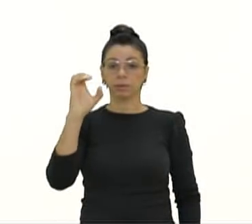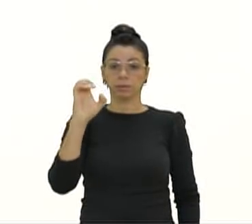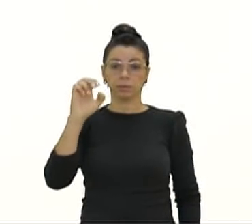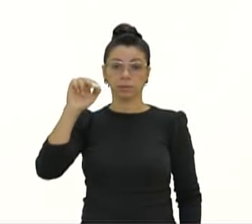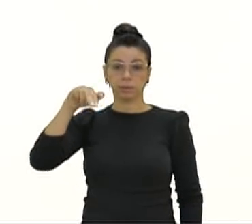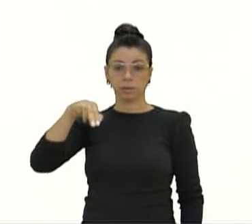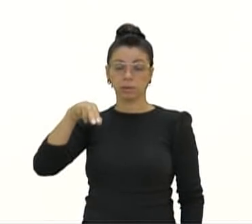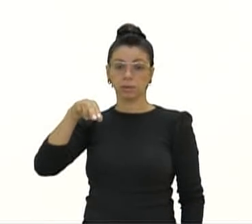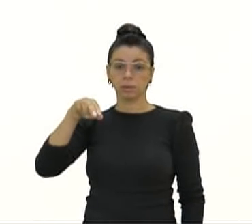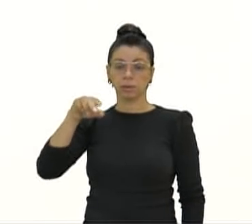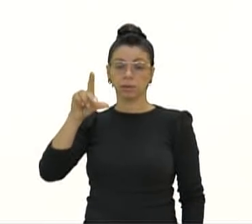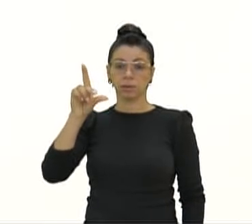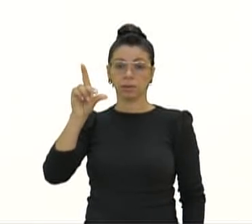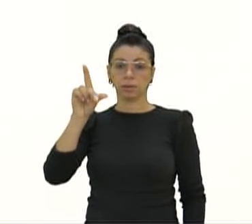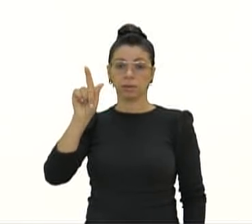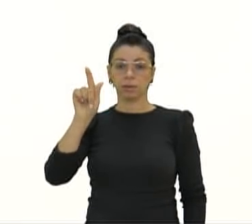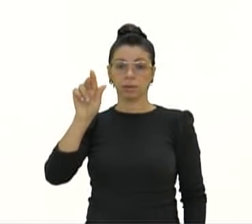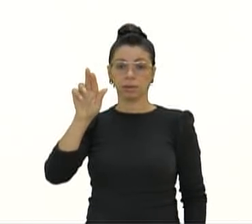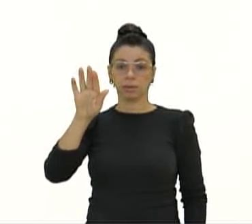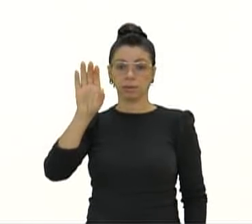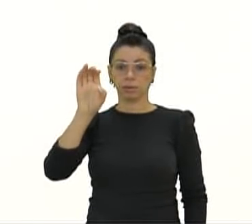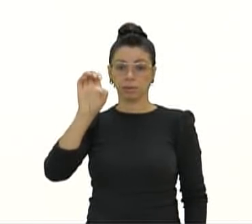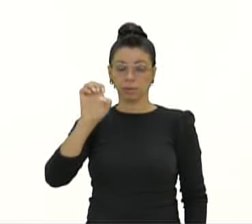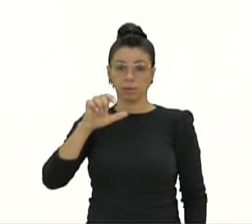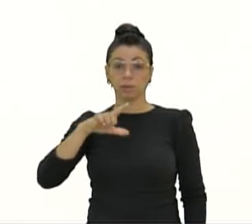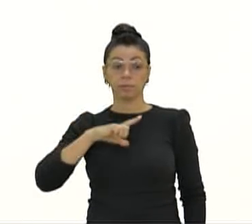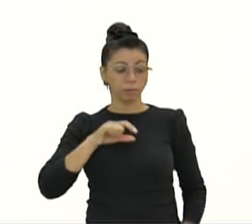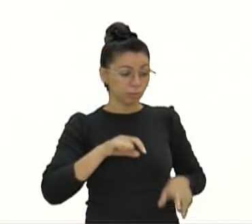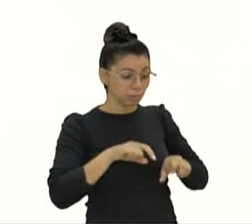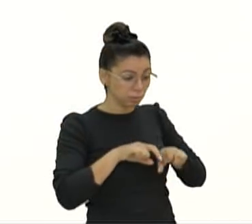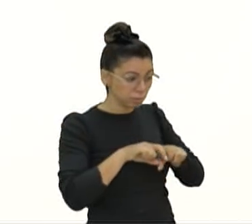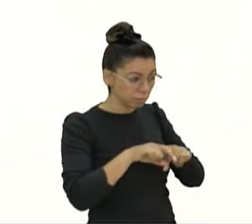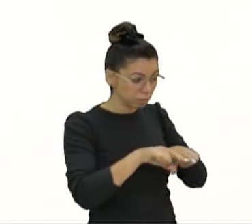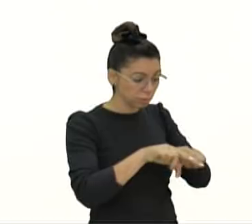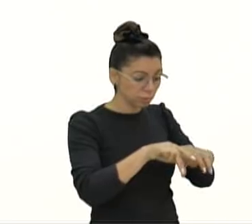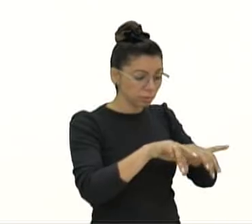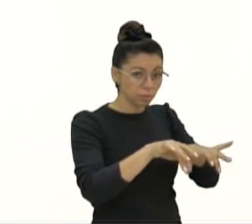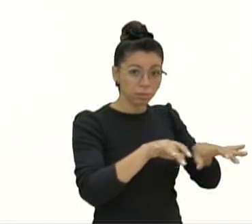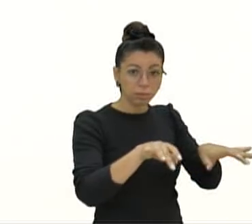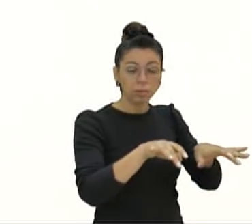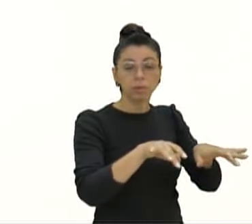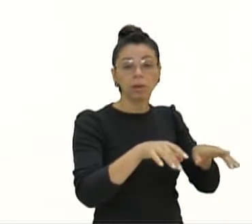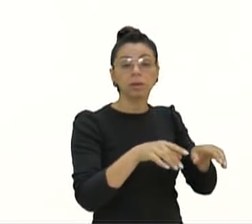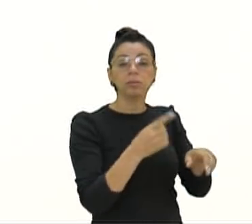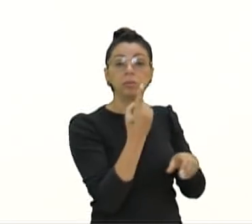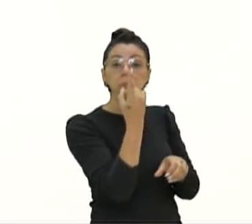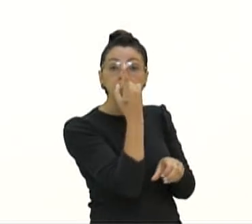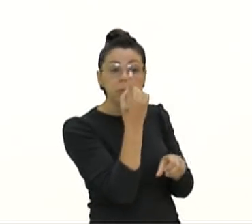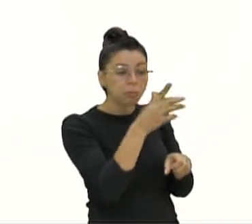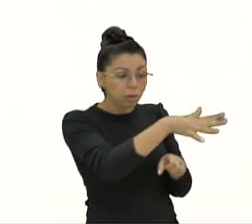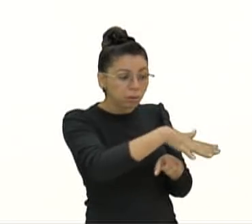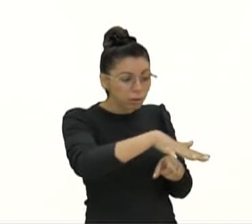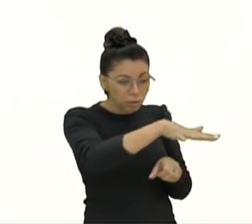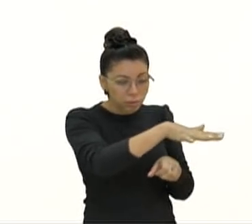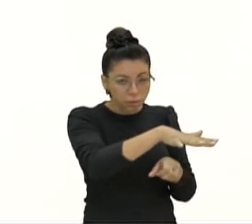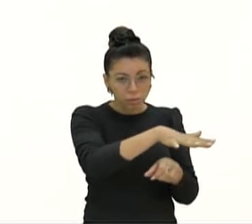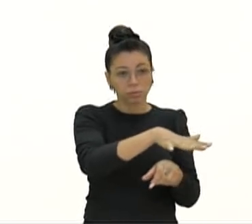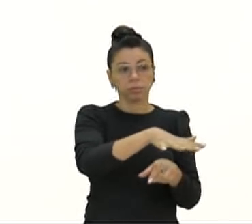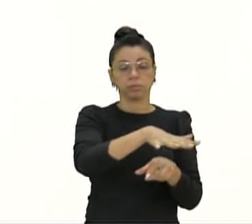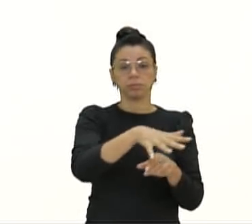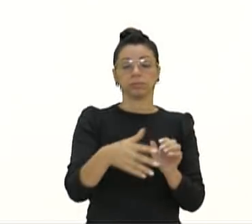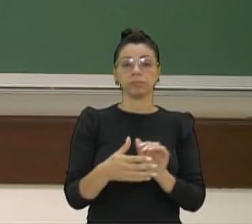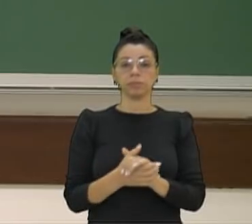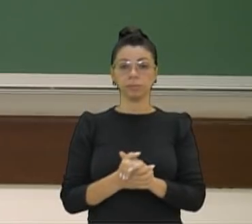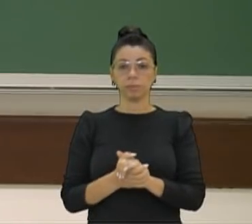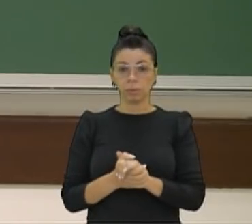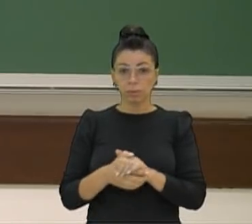região e não várias regiões ao mesmo tempo, certo? Então, surtos são episódios, né, quadros aí, identificação de uma doença